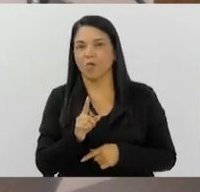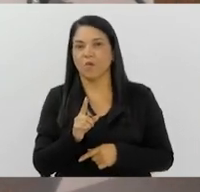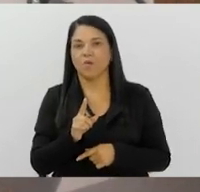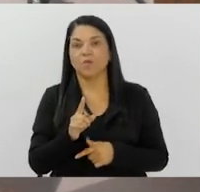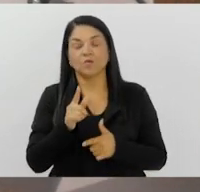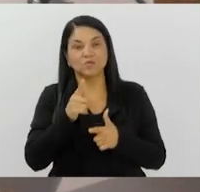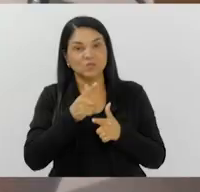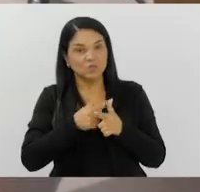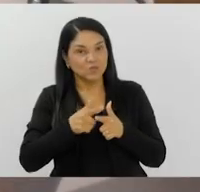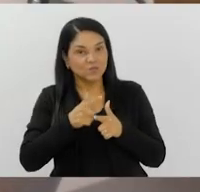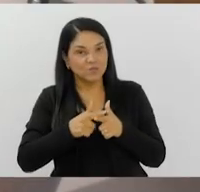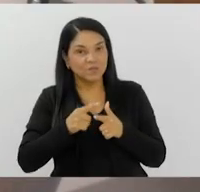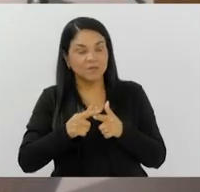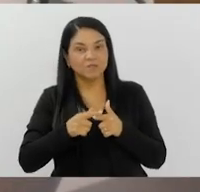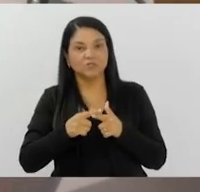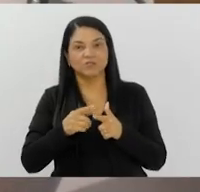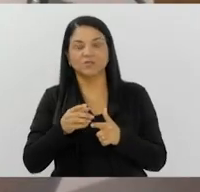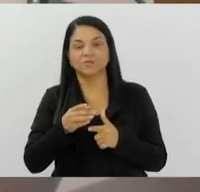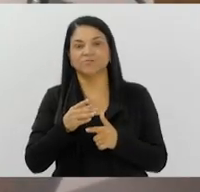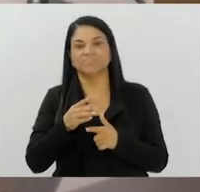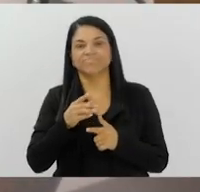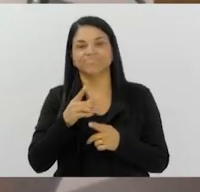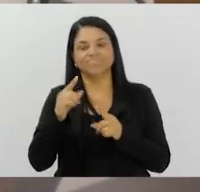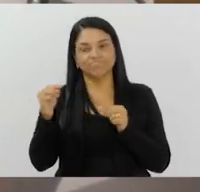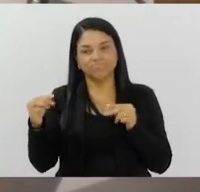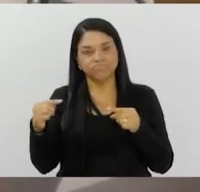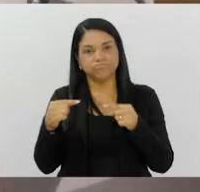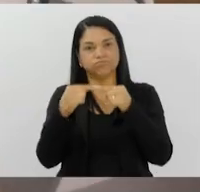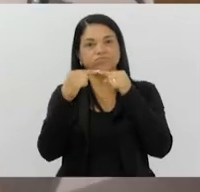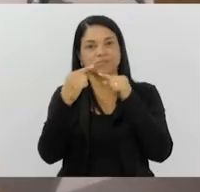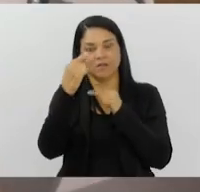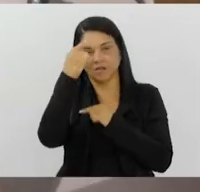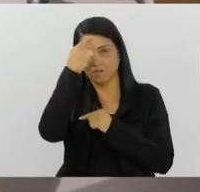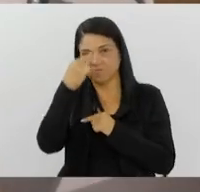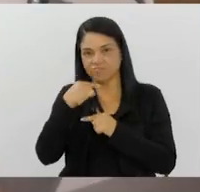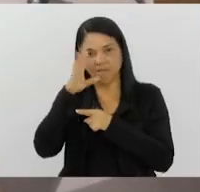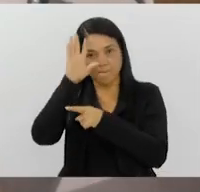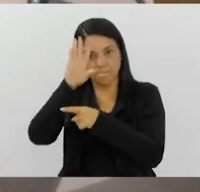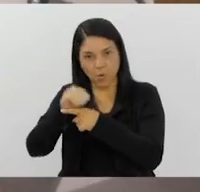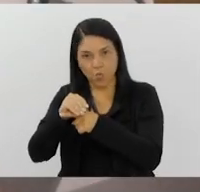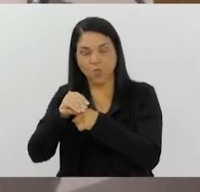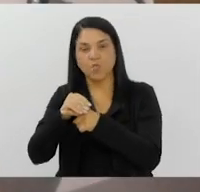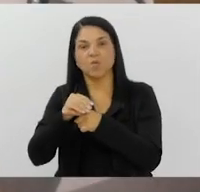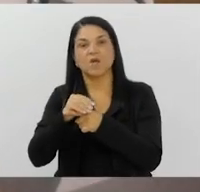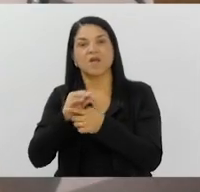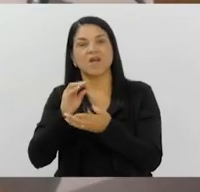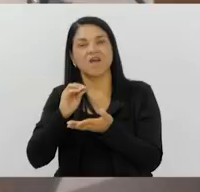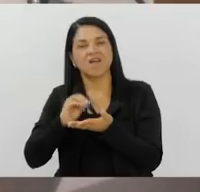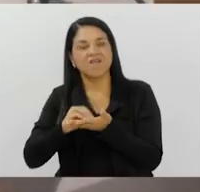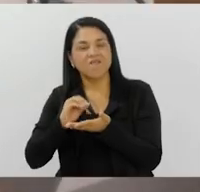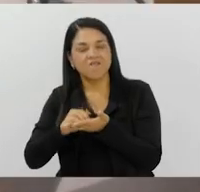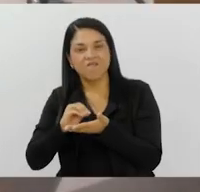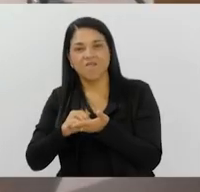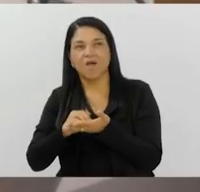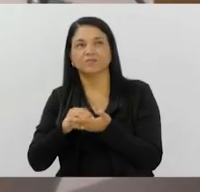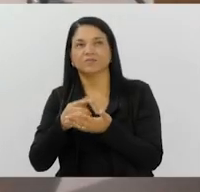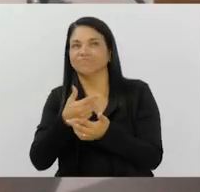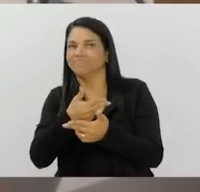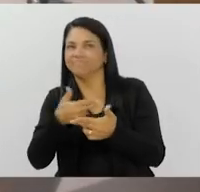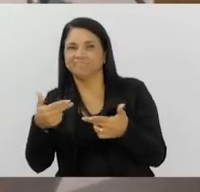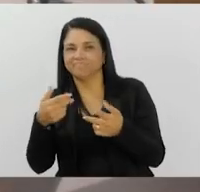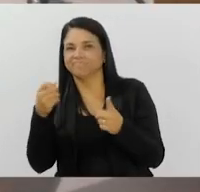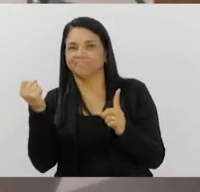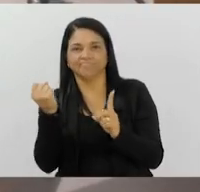os problemas do reconhecimento facial eles não são apenas de falta de acurácia existem uma série de outros impactos que eles podem